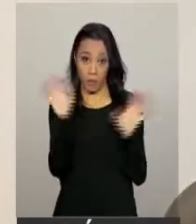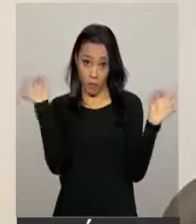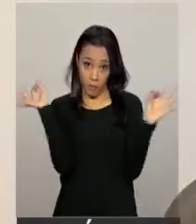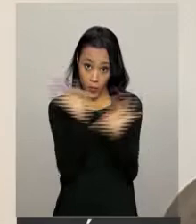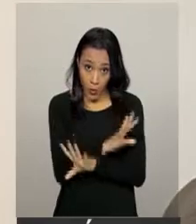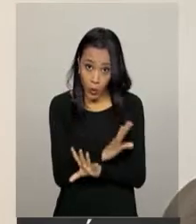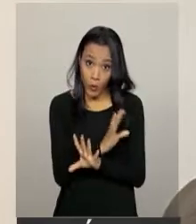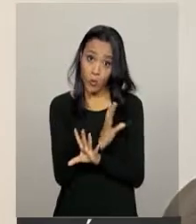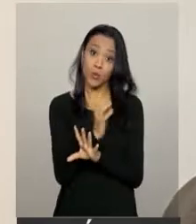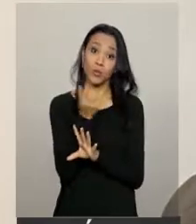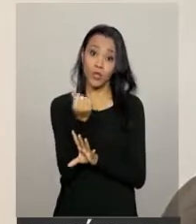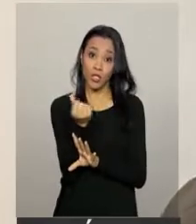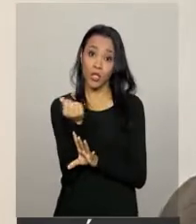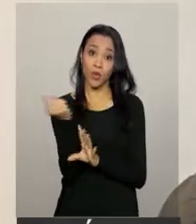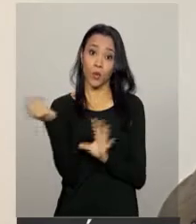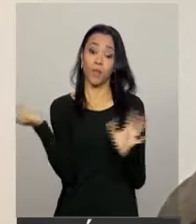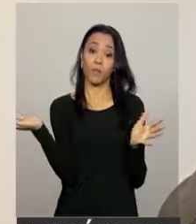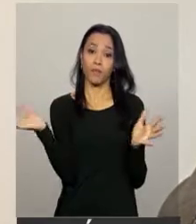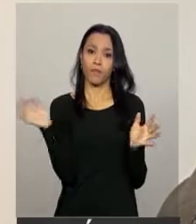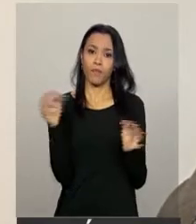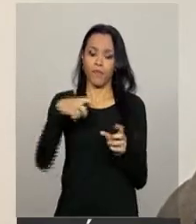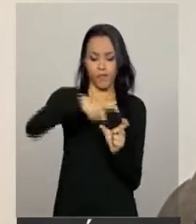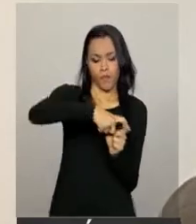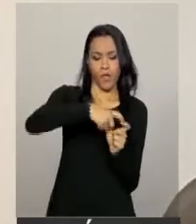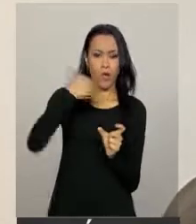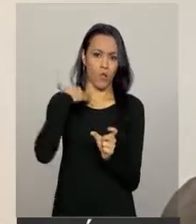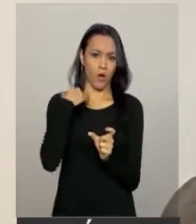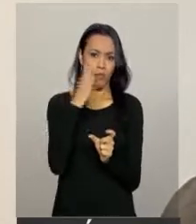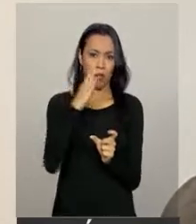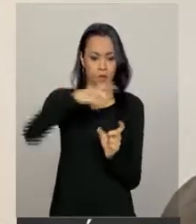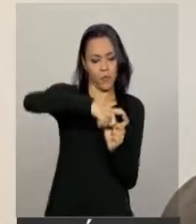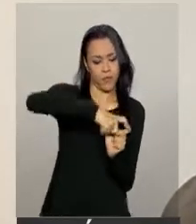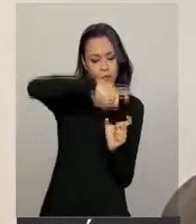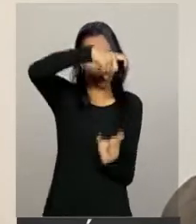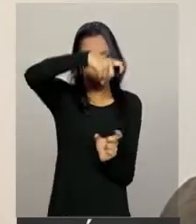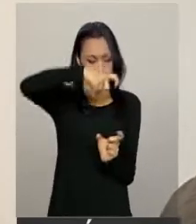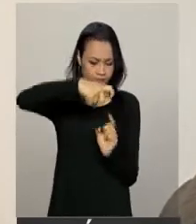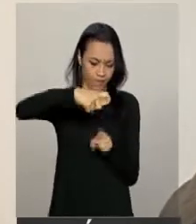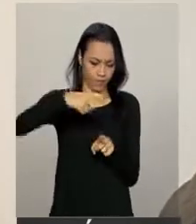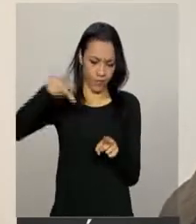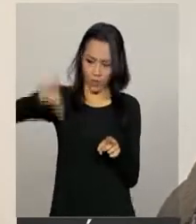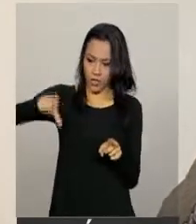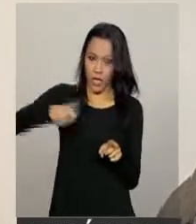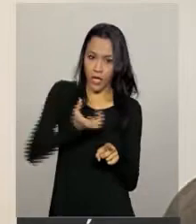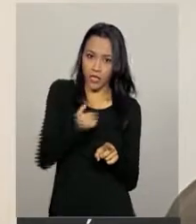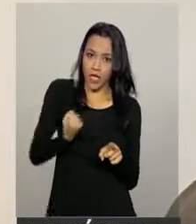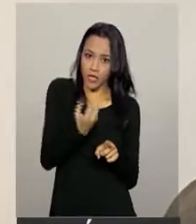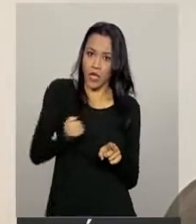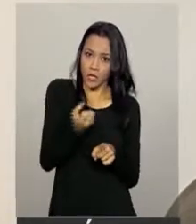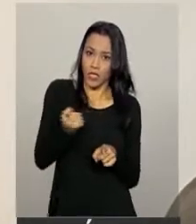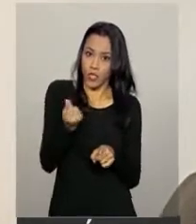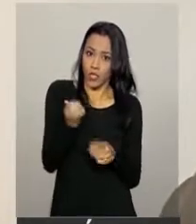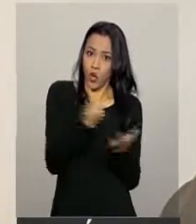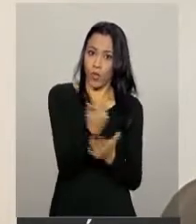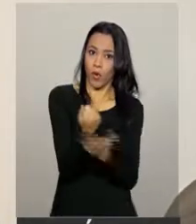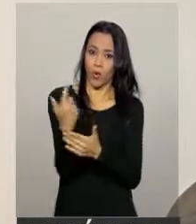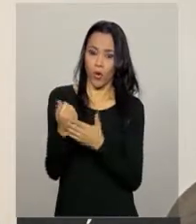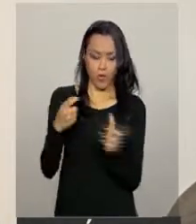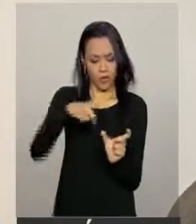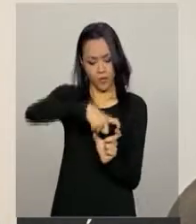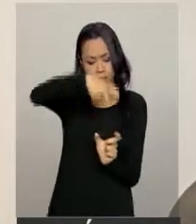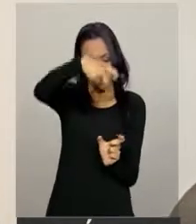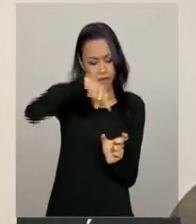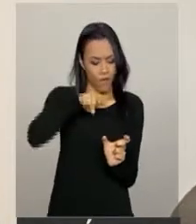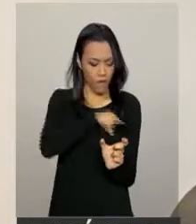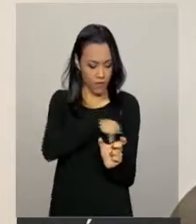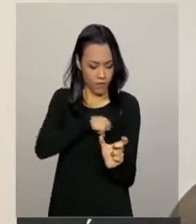essa movimentação, com o extrato do Banco do Brasil, que registrou todas as operações de compra que ela fez, praticamente